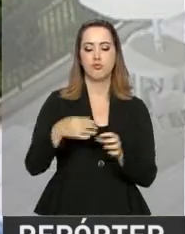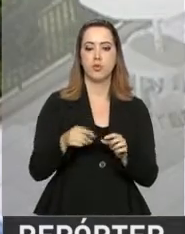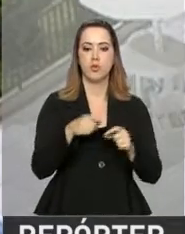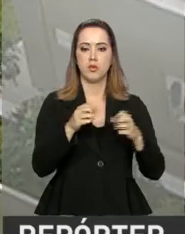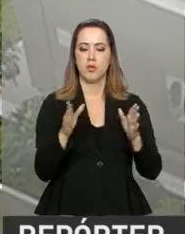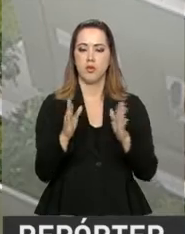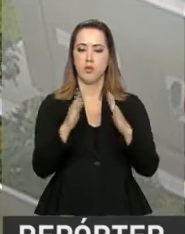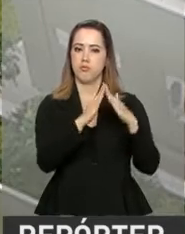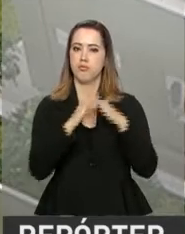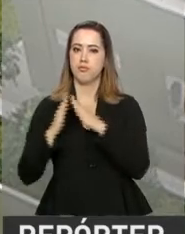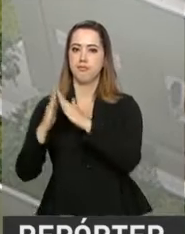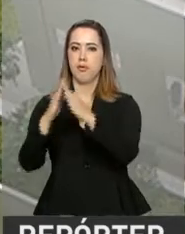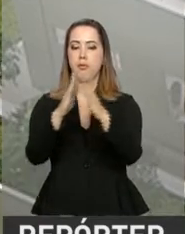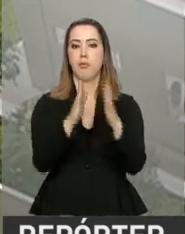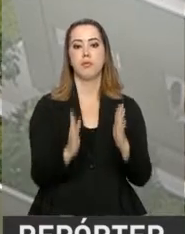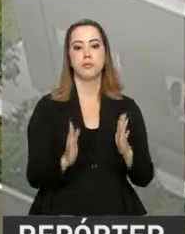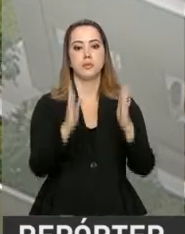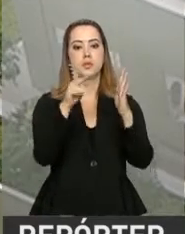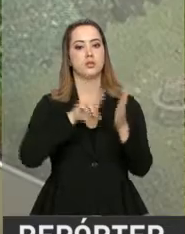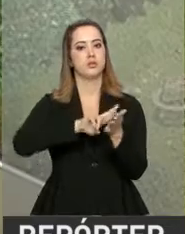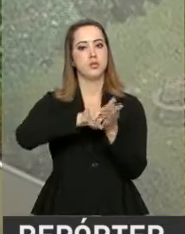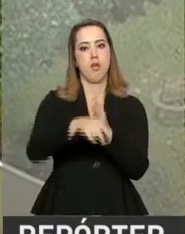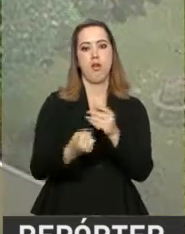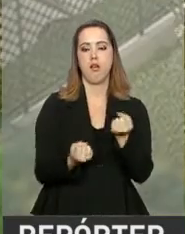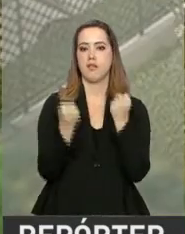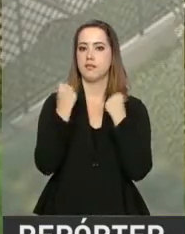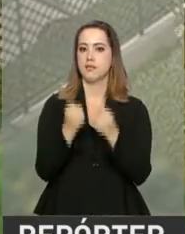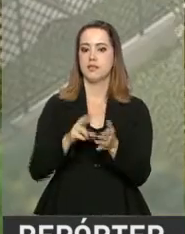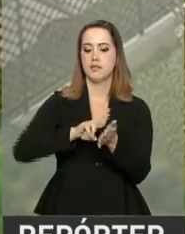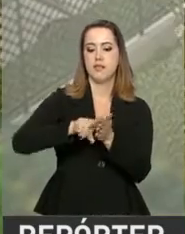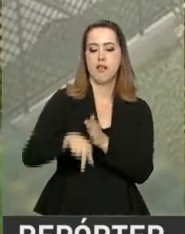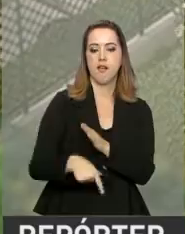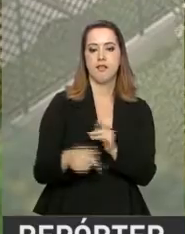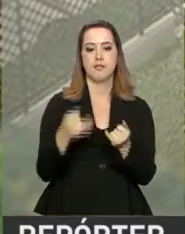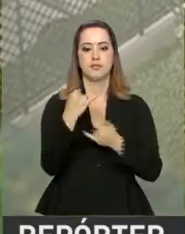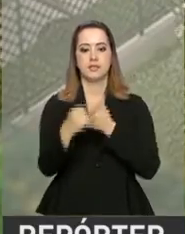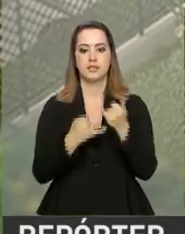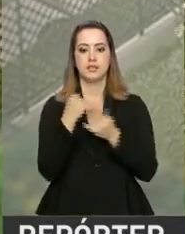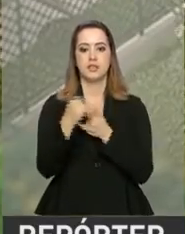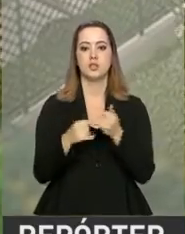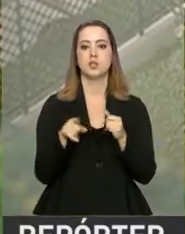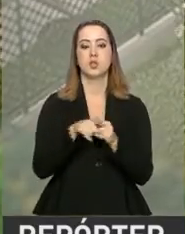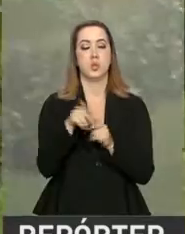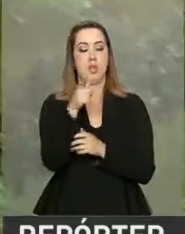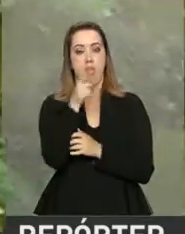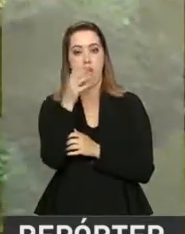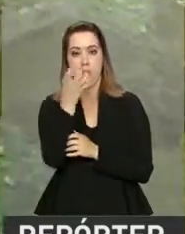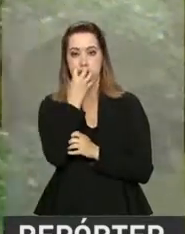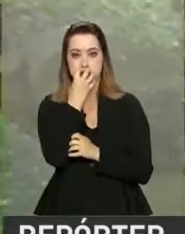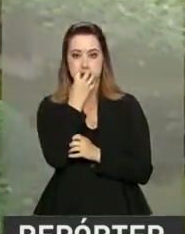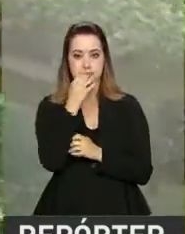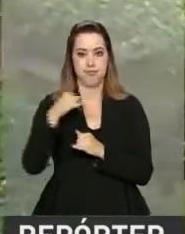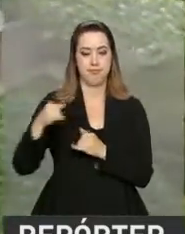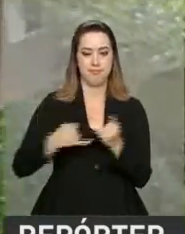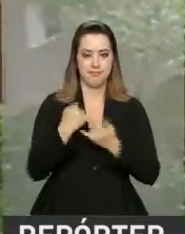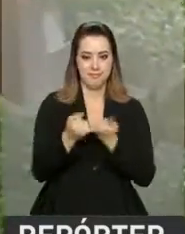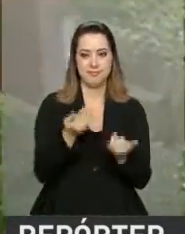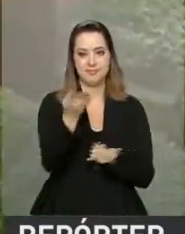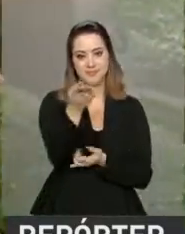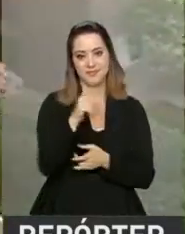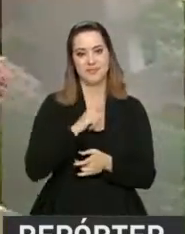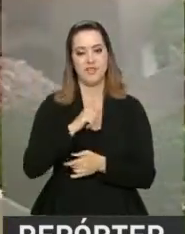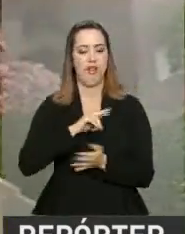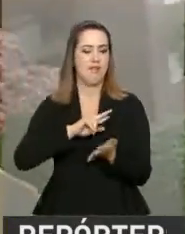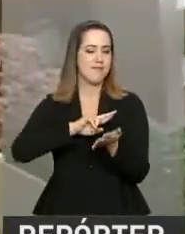ter piscina, academia, varanda gourmet, playground e até área de lazer para cachorro. E isso faz cada vez